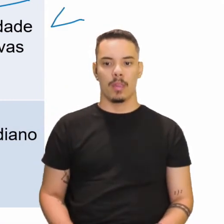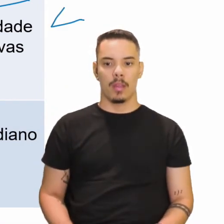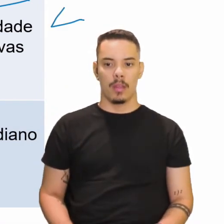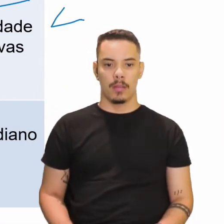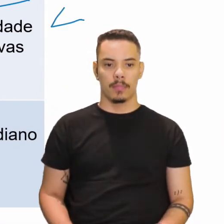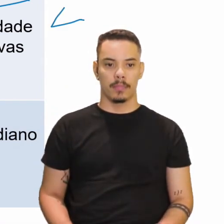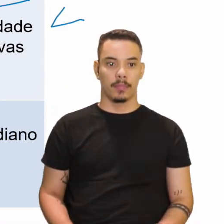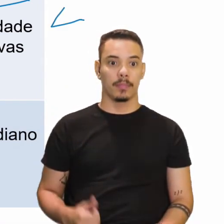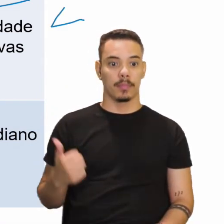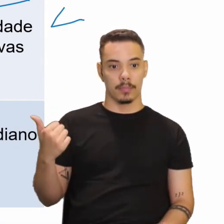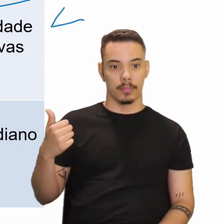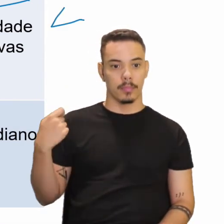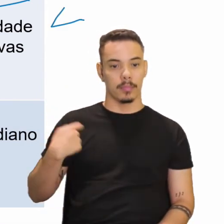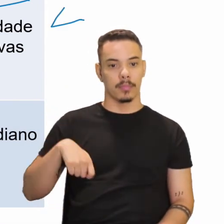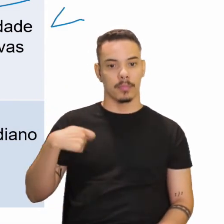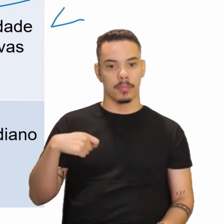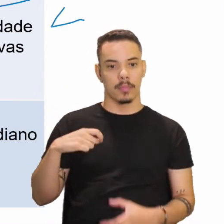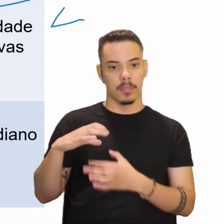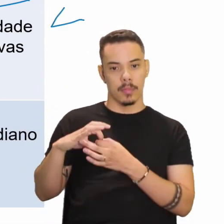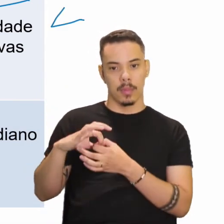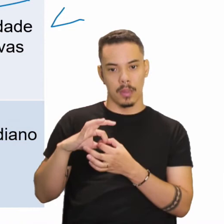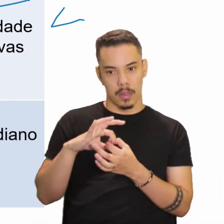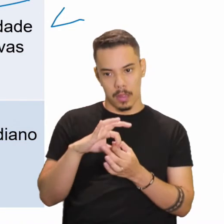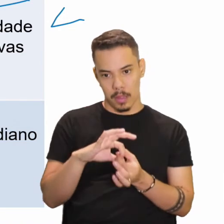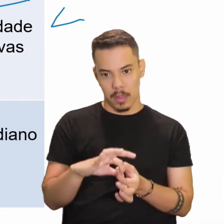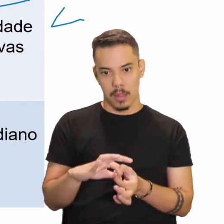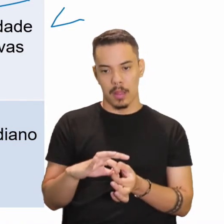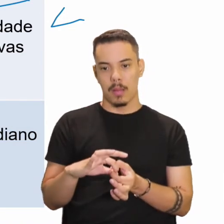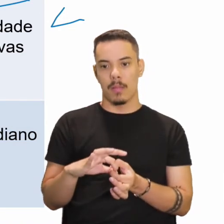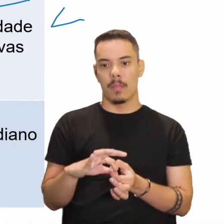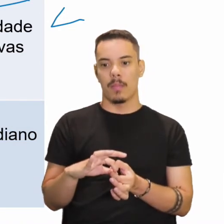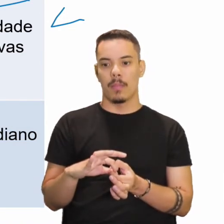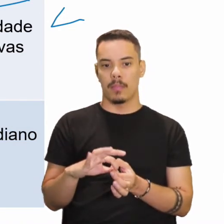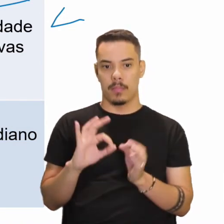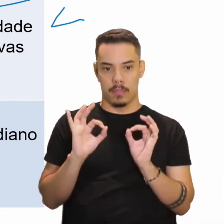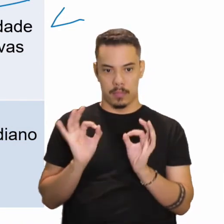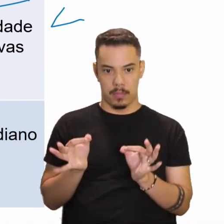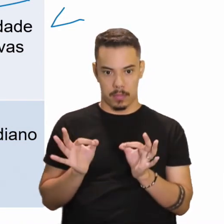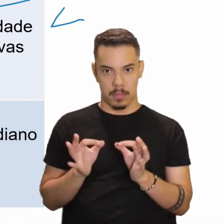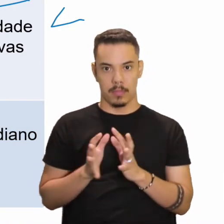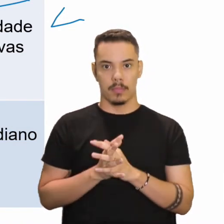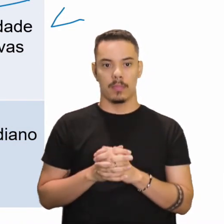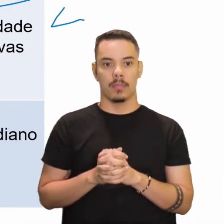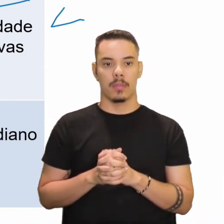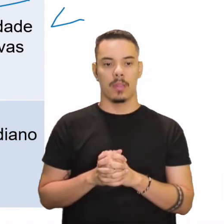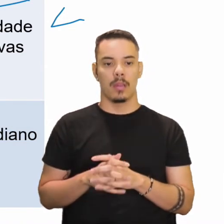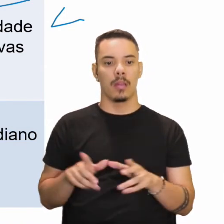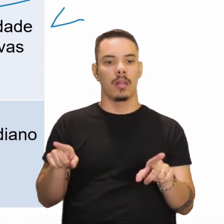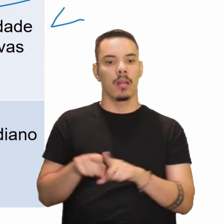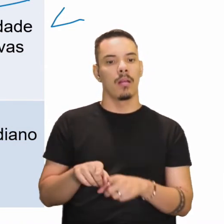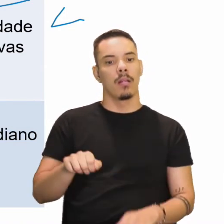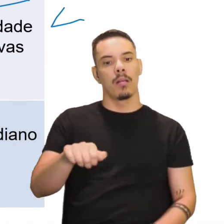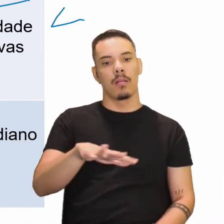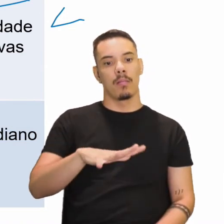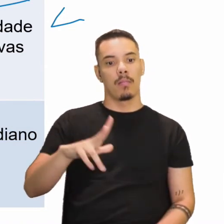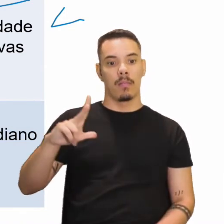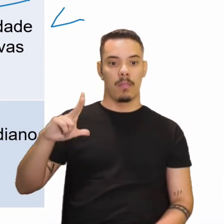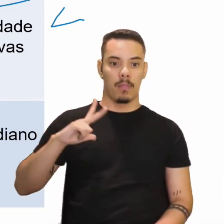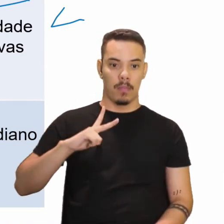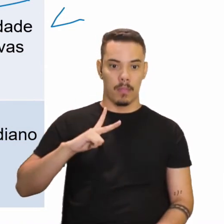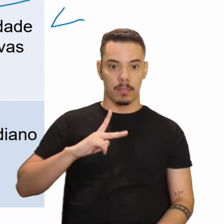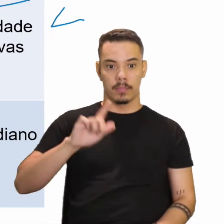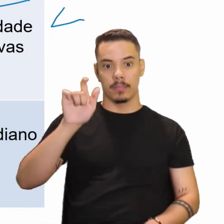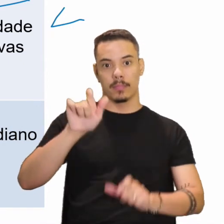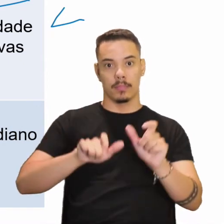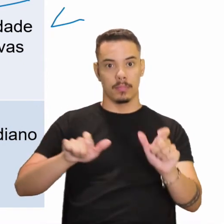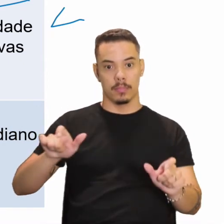na charge precisa de contextualização Tá certo na charge situações particulares